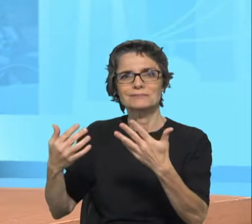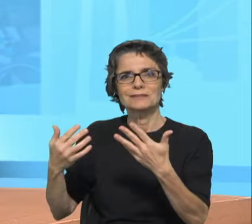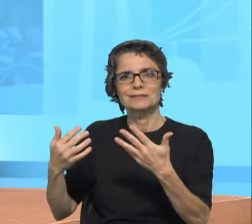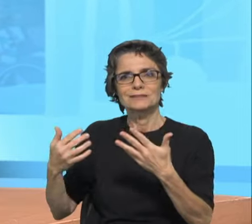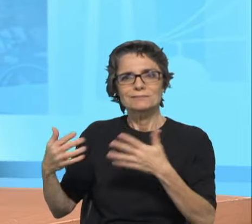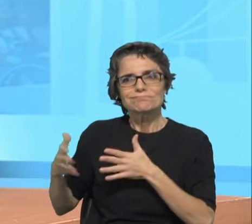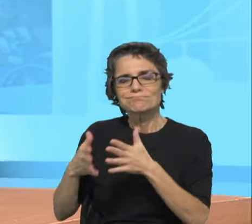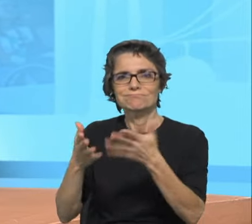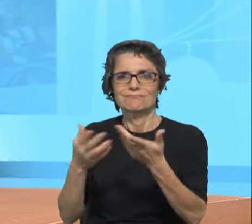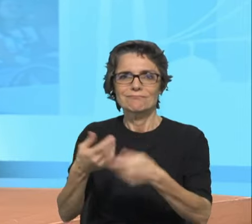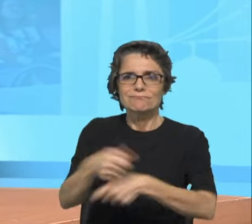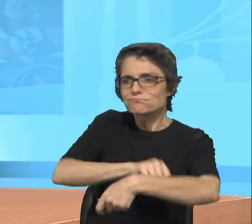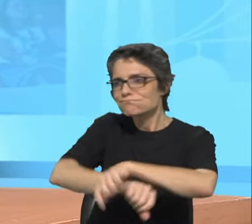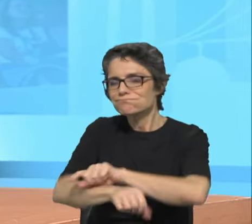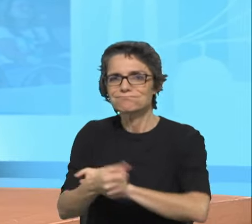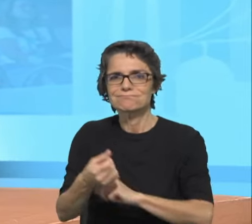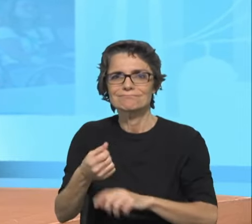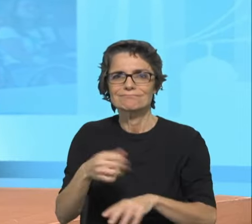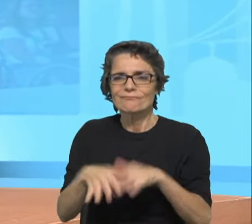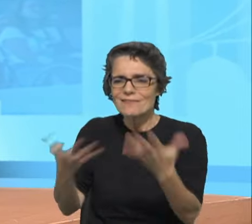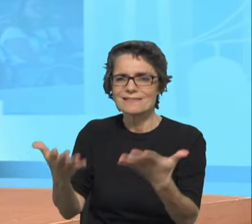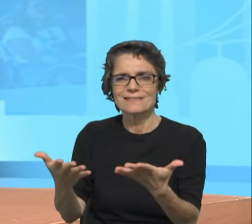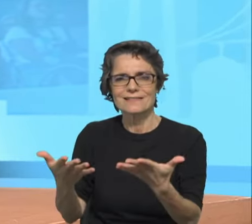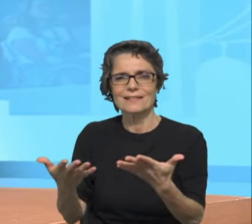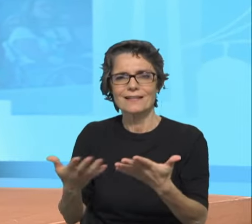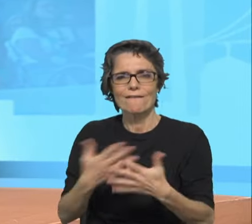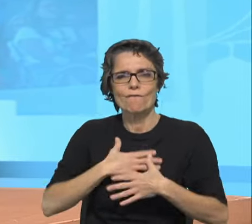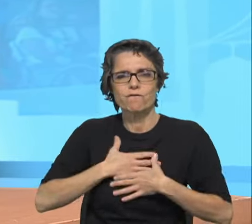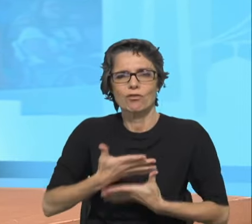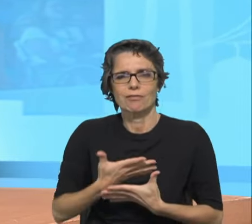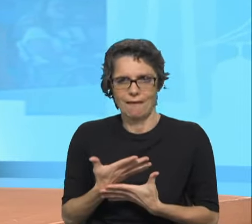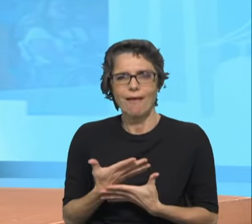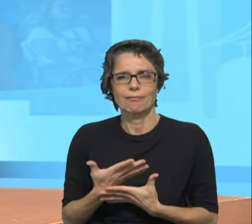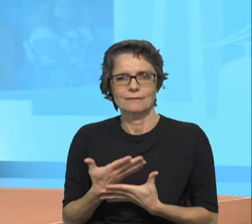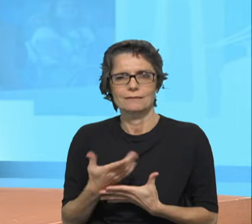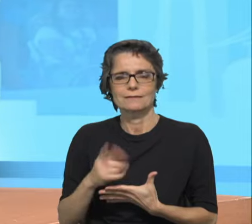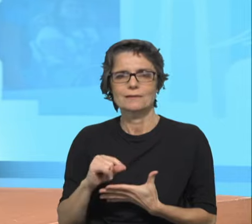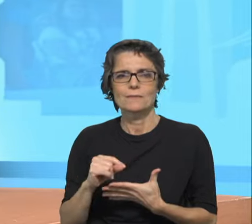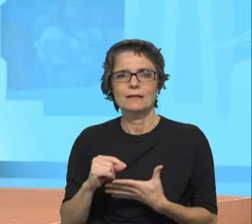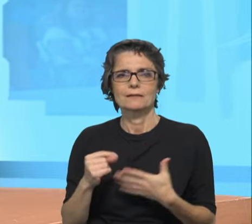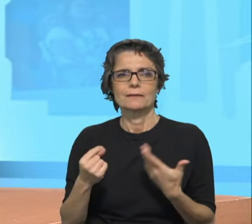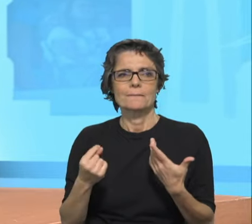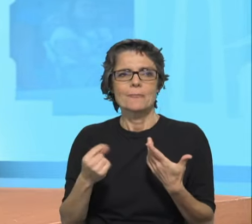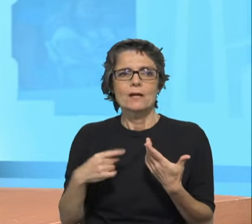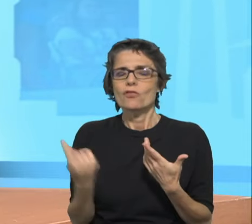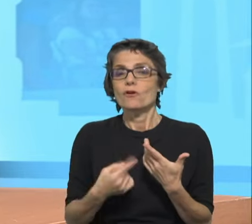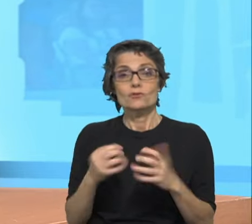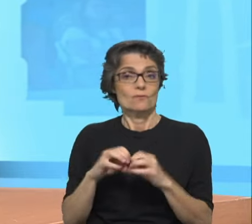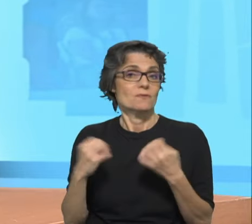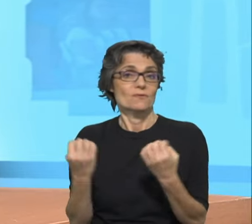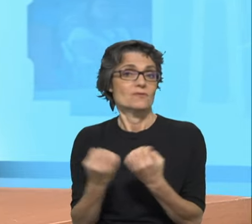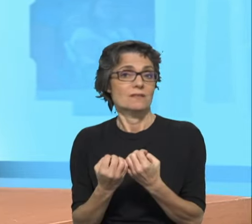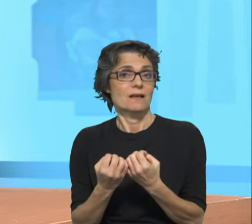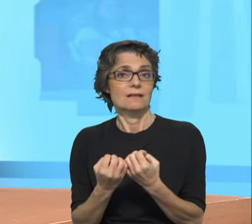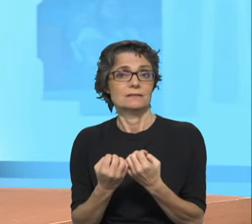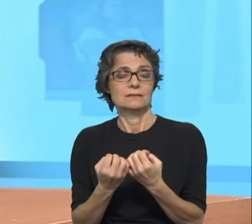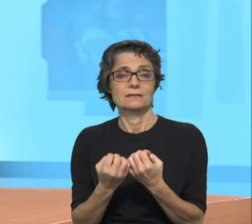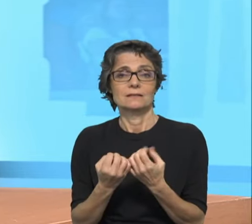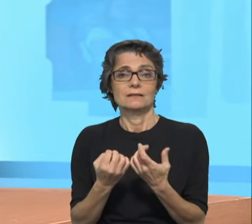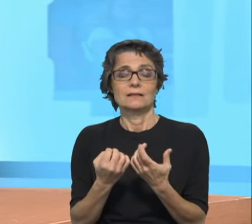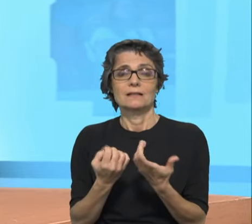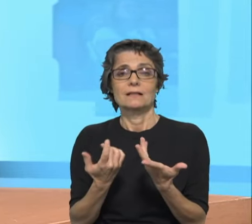a mexerem-se, a dançar, mexerem-se até fisicamente, não é? Nós somos uma sociedade, também provavelmente